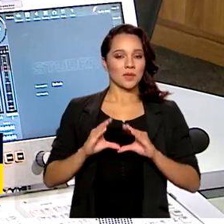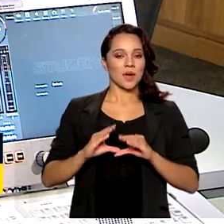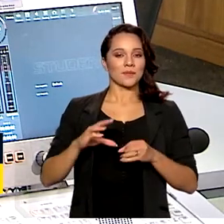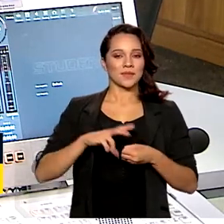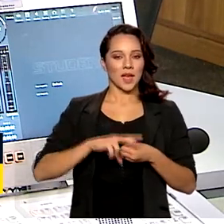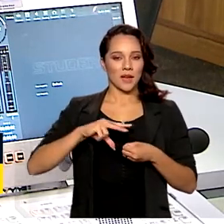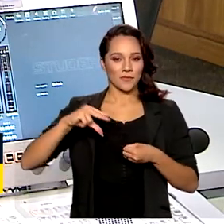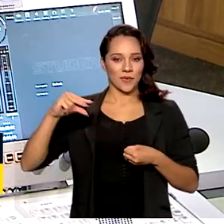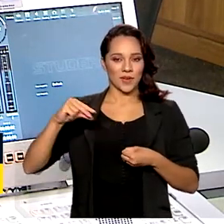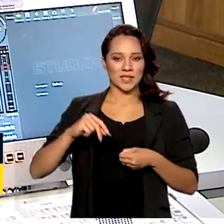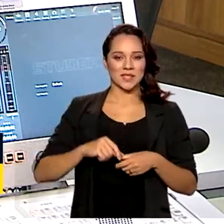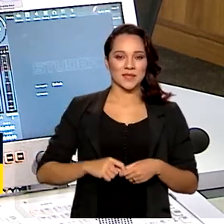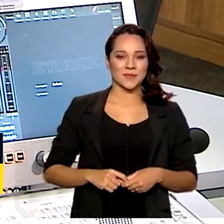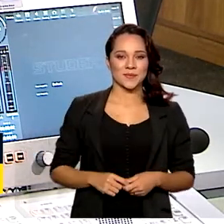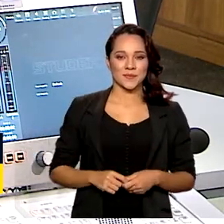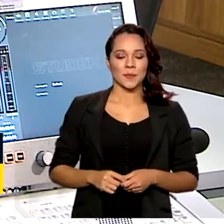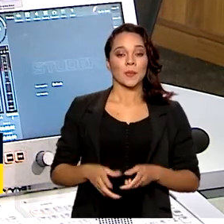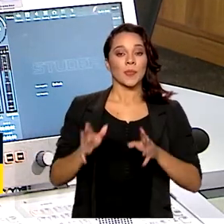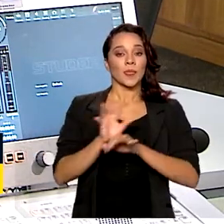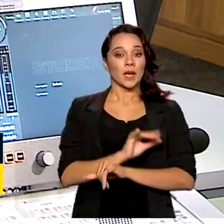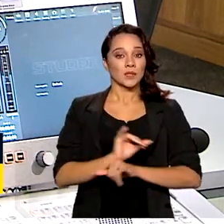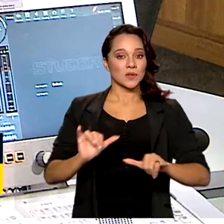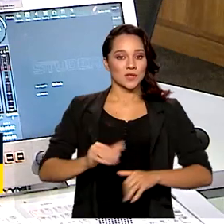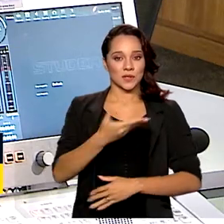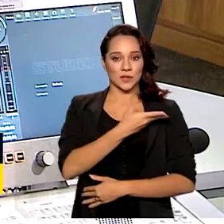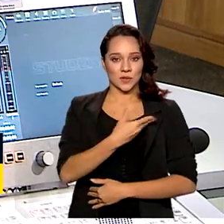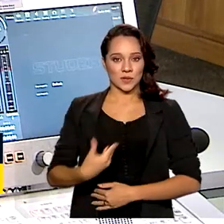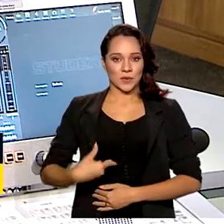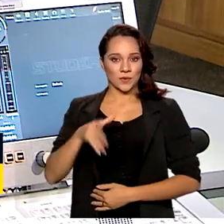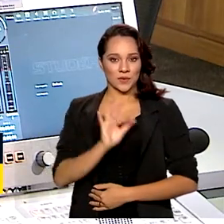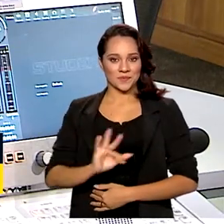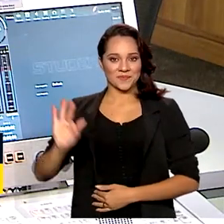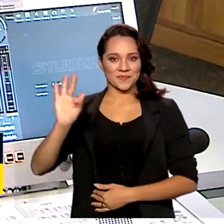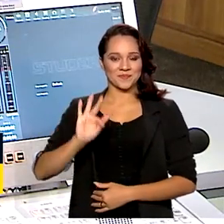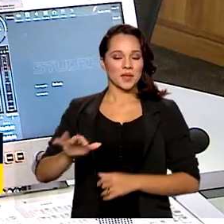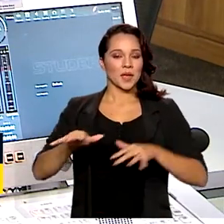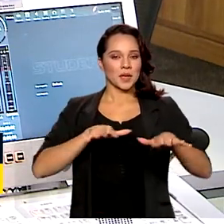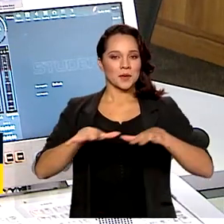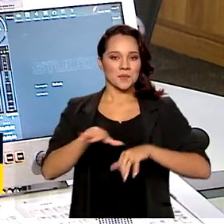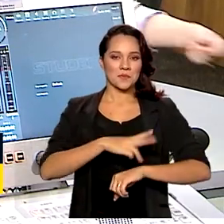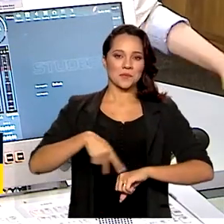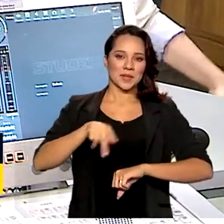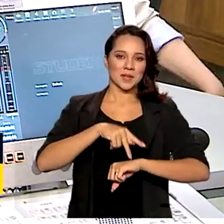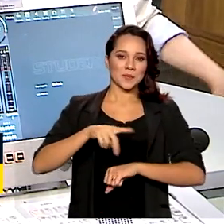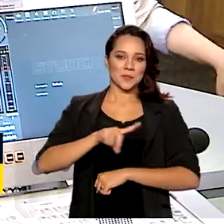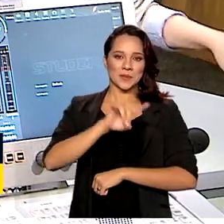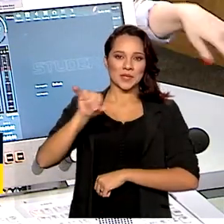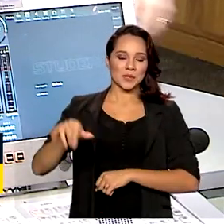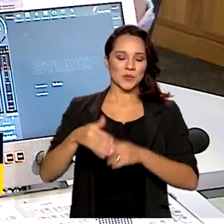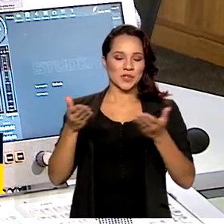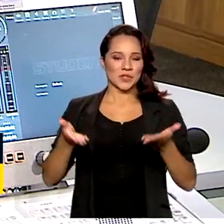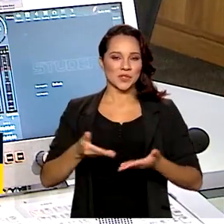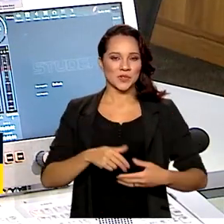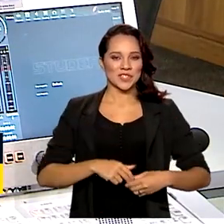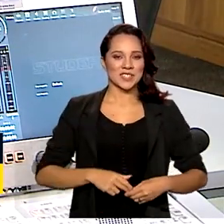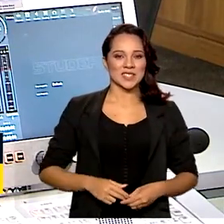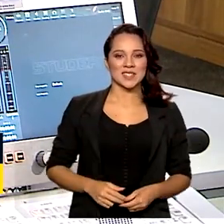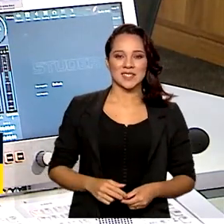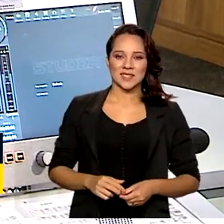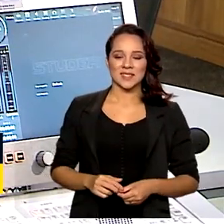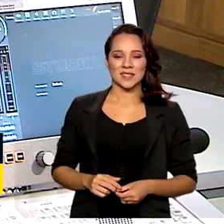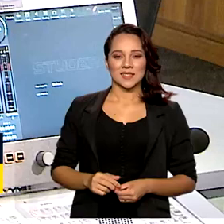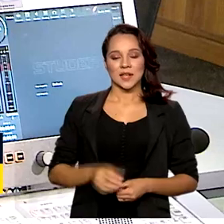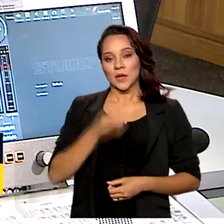Está no ar a Voz do Brasil. As notícias do governo federal que movimentaram o país no dia de